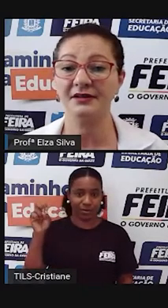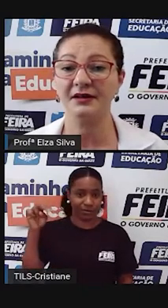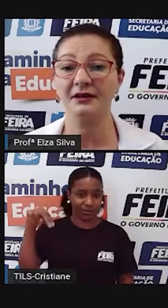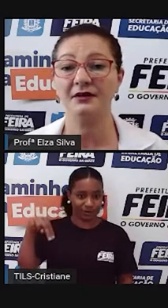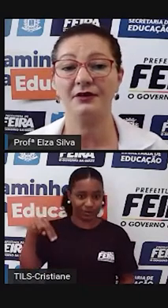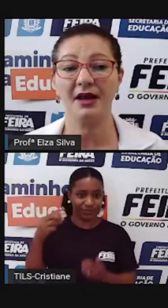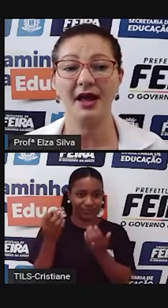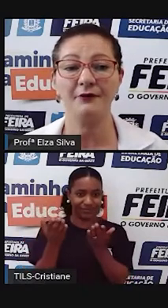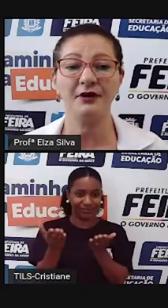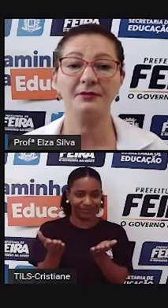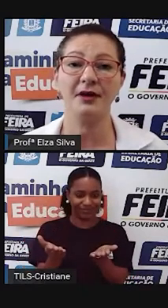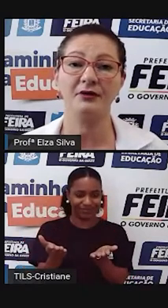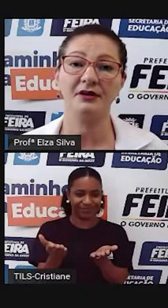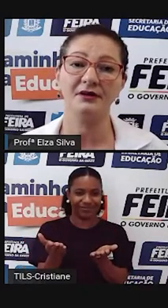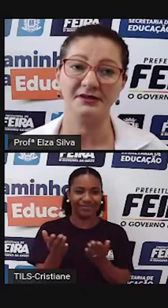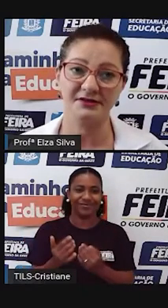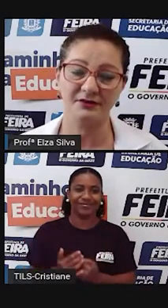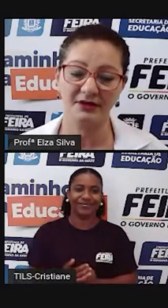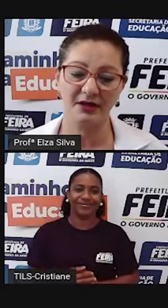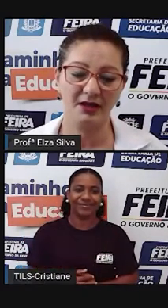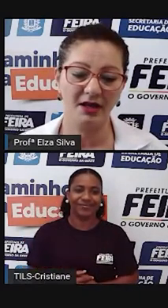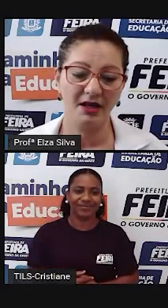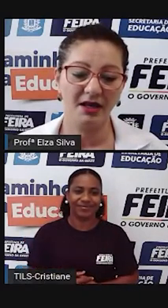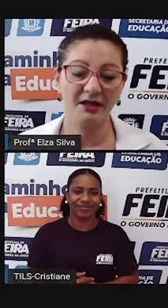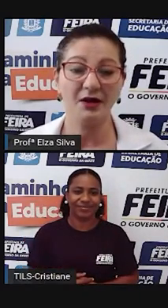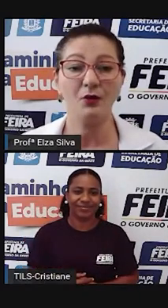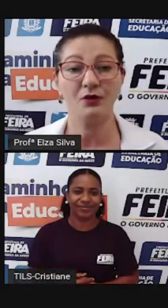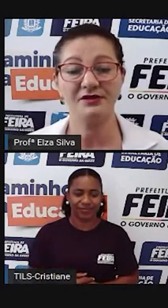to study the African American history.